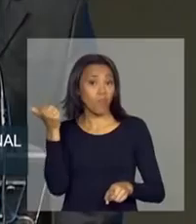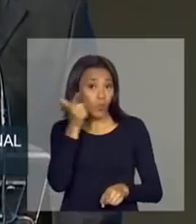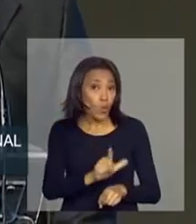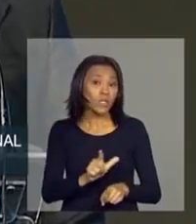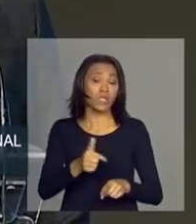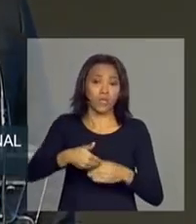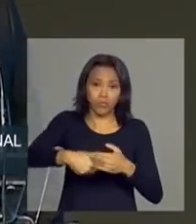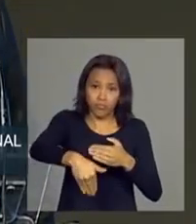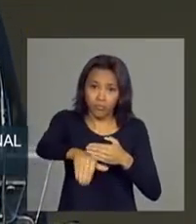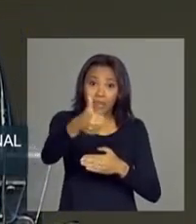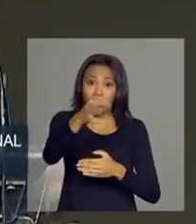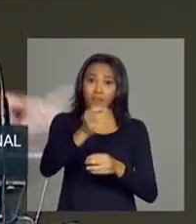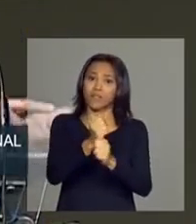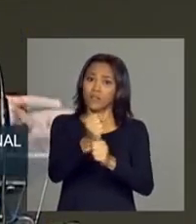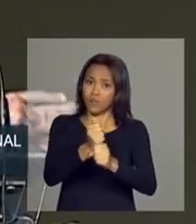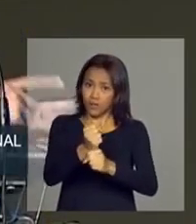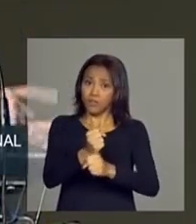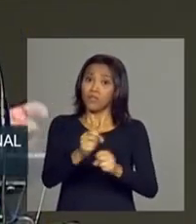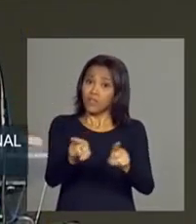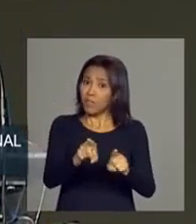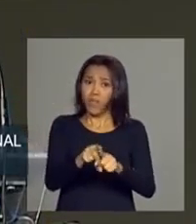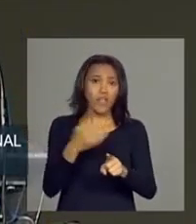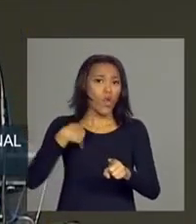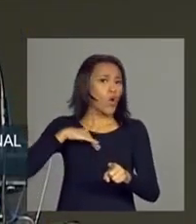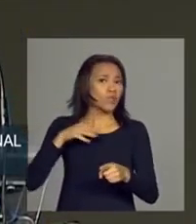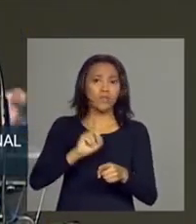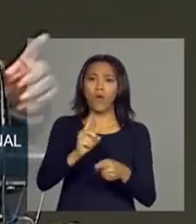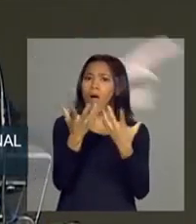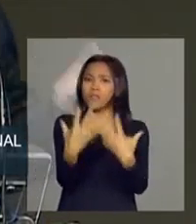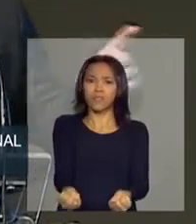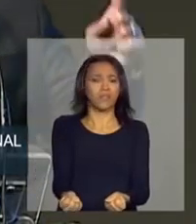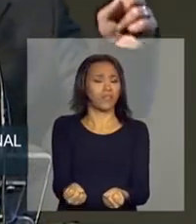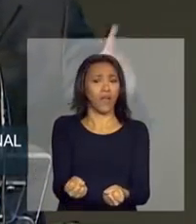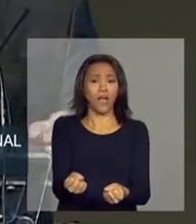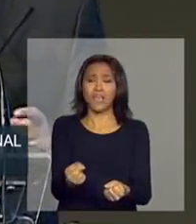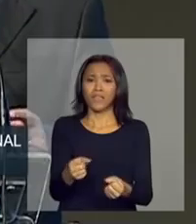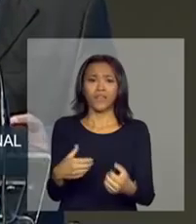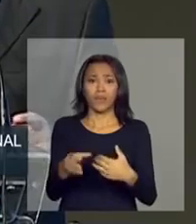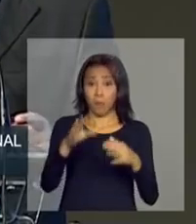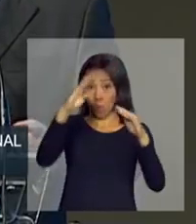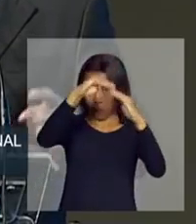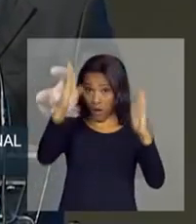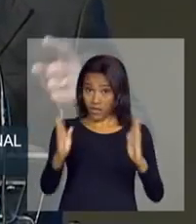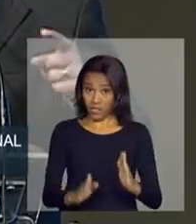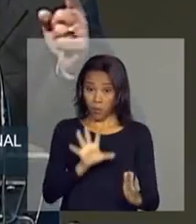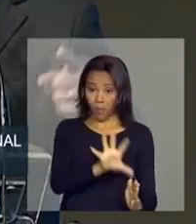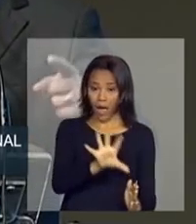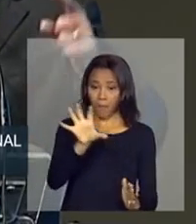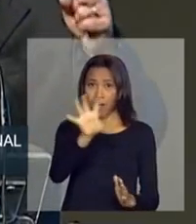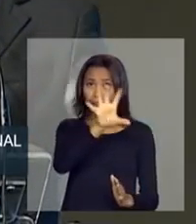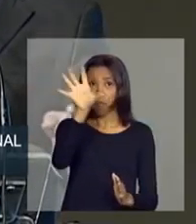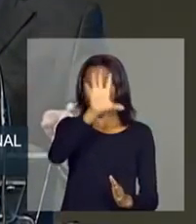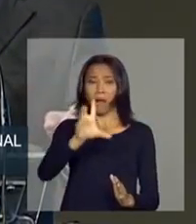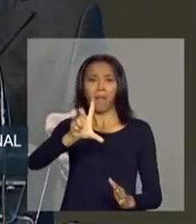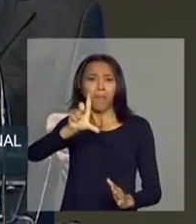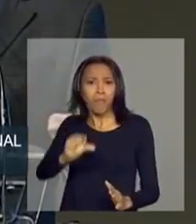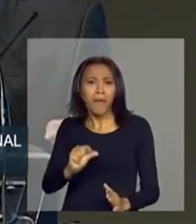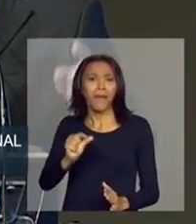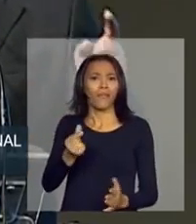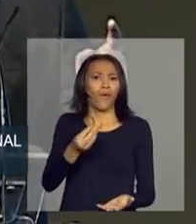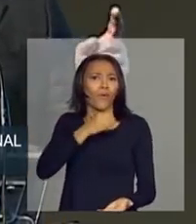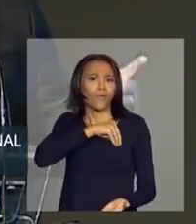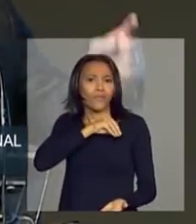horizonte temporal de que a gente vai dizer que se a pobreza extrema foi eliminada do Brasil,